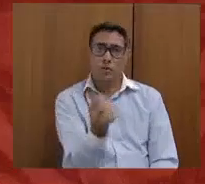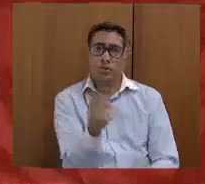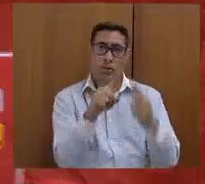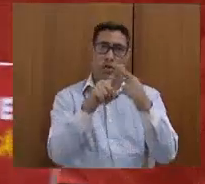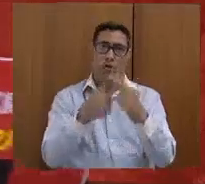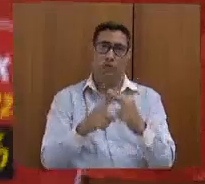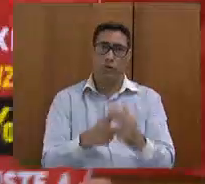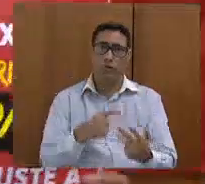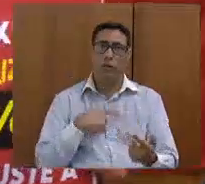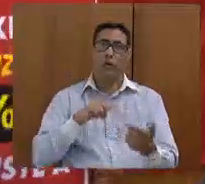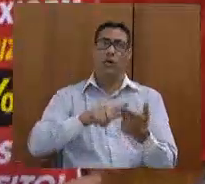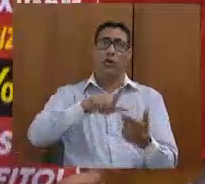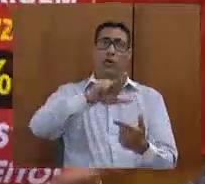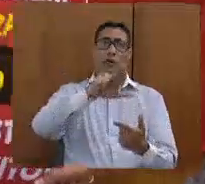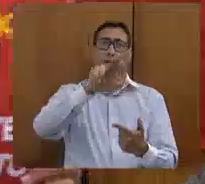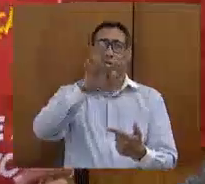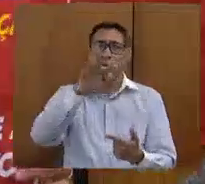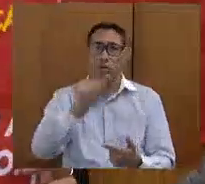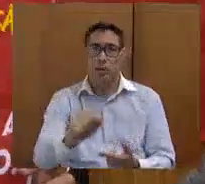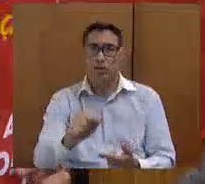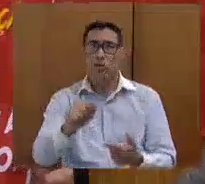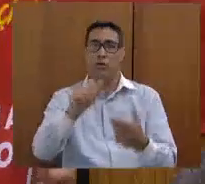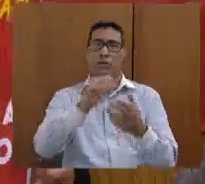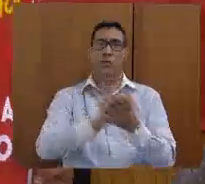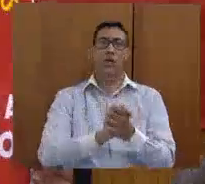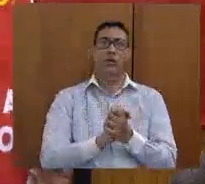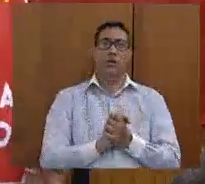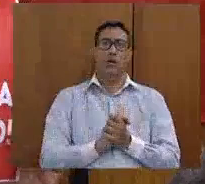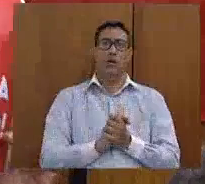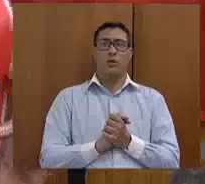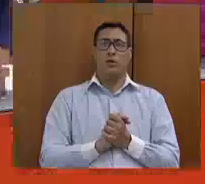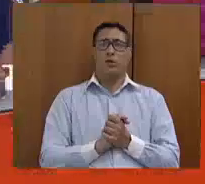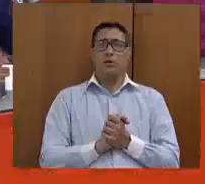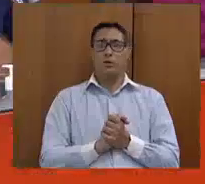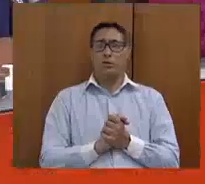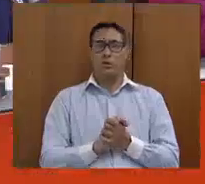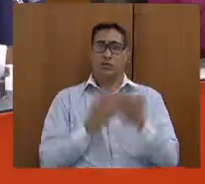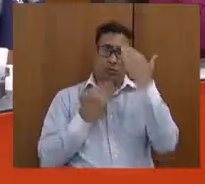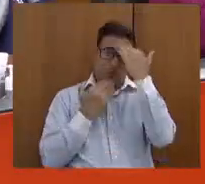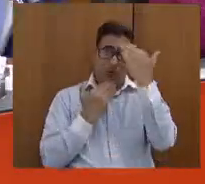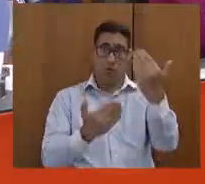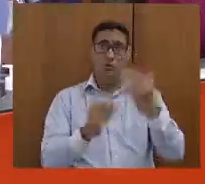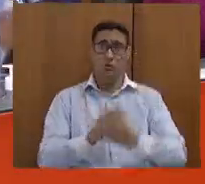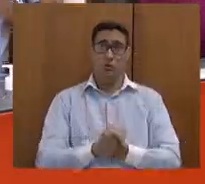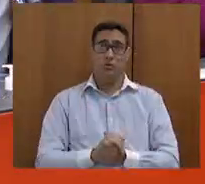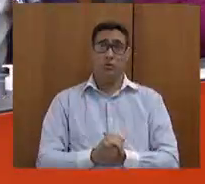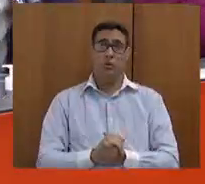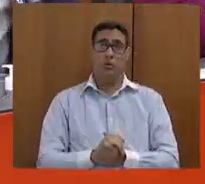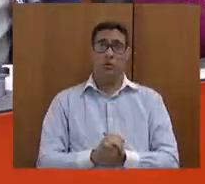o piso que aqui está para poder ser votado por essa casa conduzido Muito obrigado